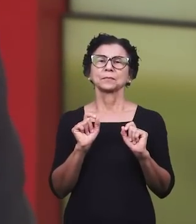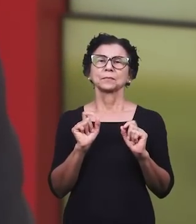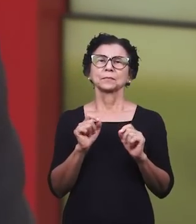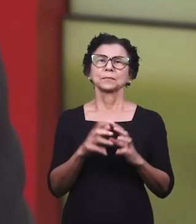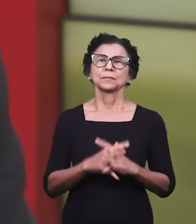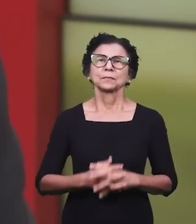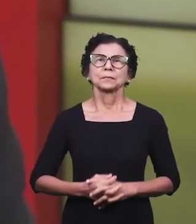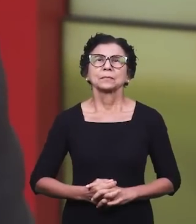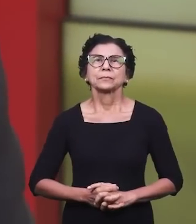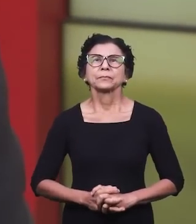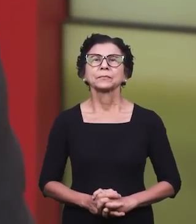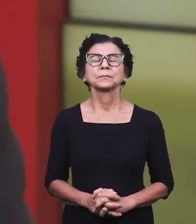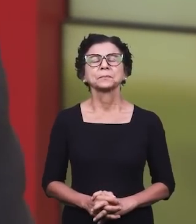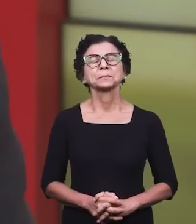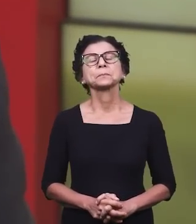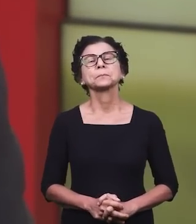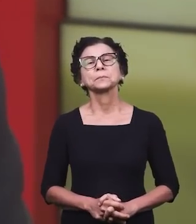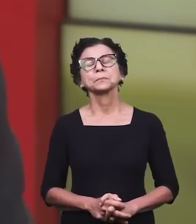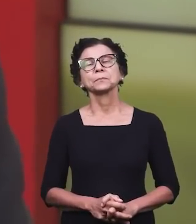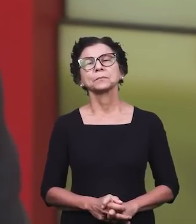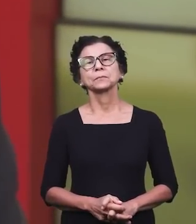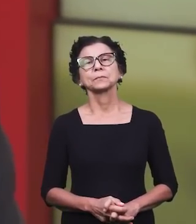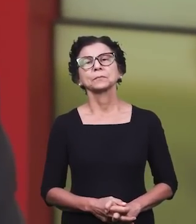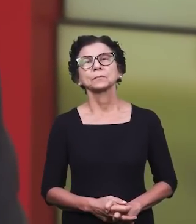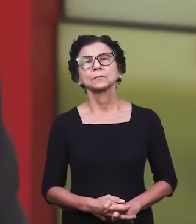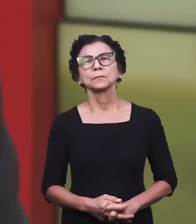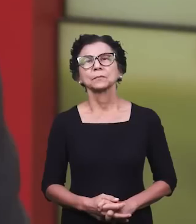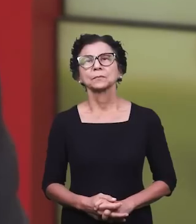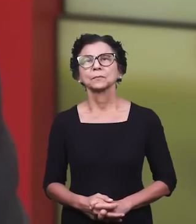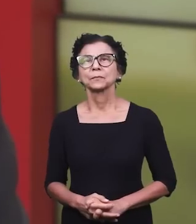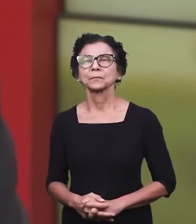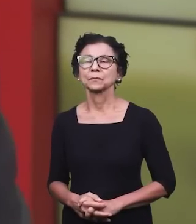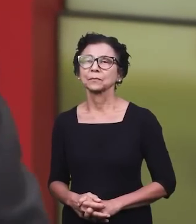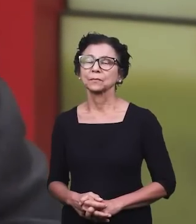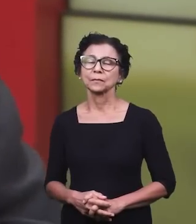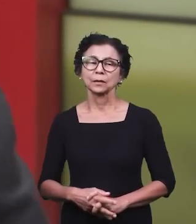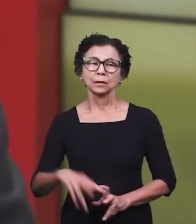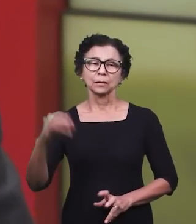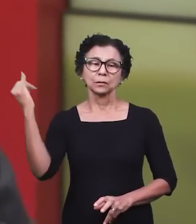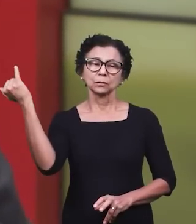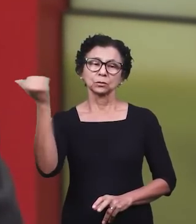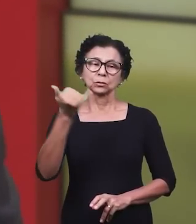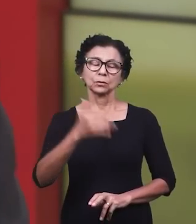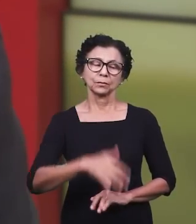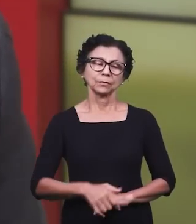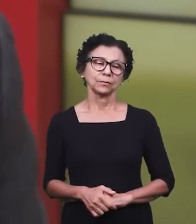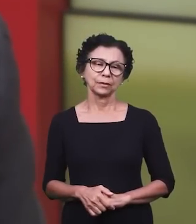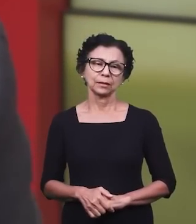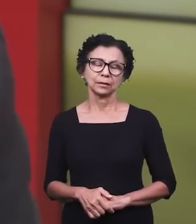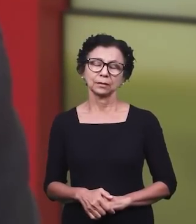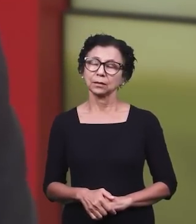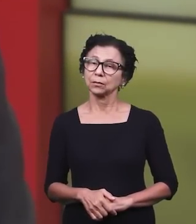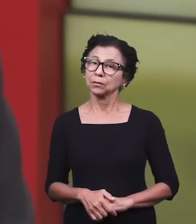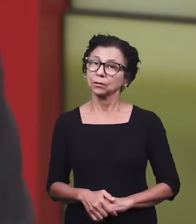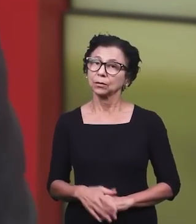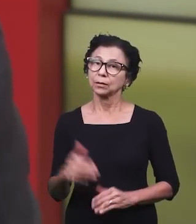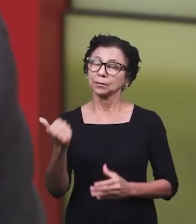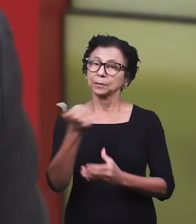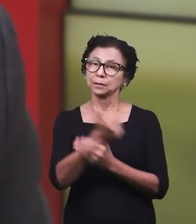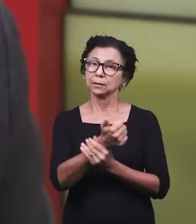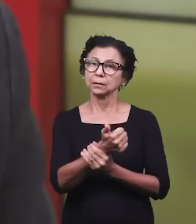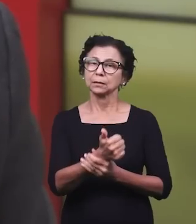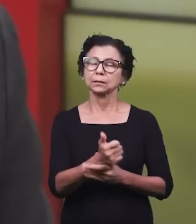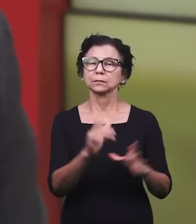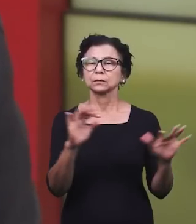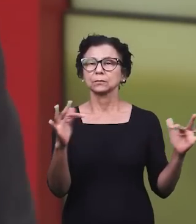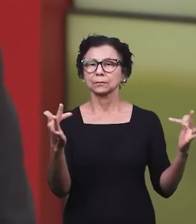da consanguinidade, né? Quando o Senhor chama ele, a primeira coisa que o Senhor fala é que ele tinha que se desprender da parentela, deixar